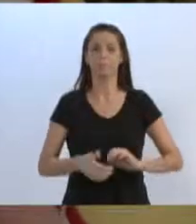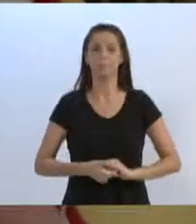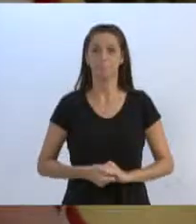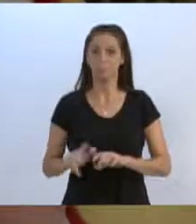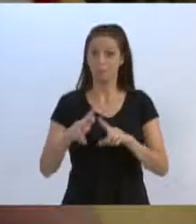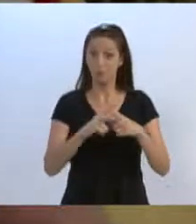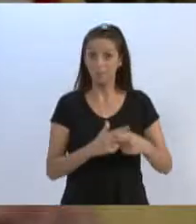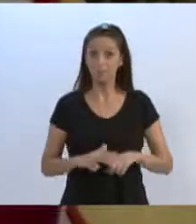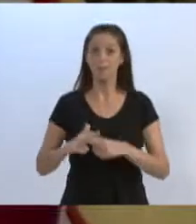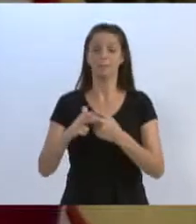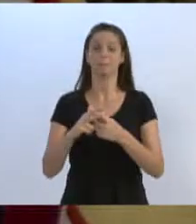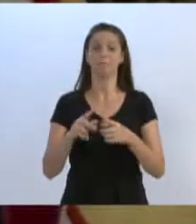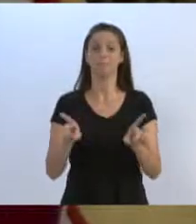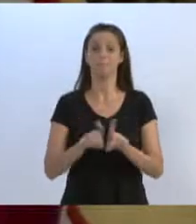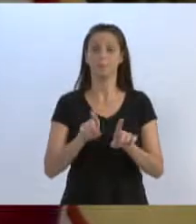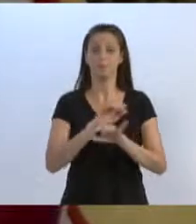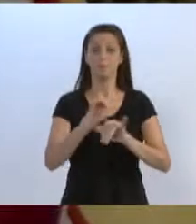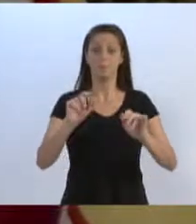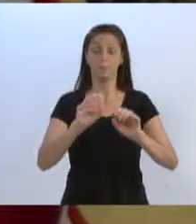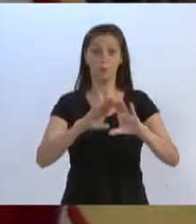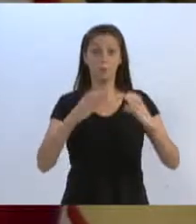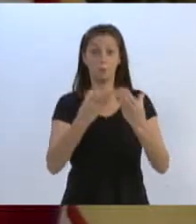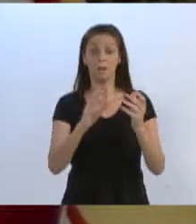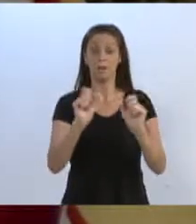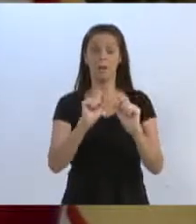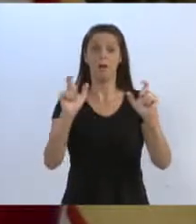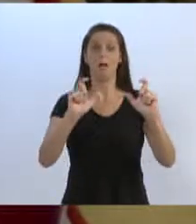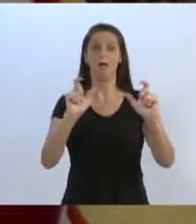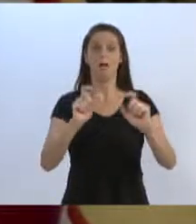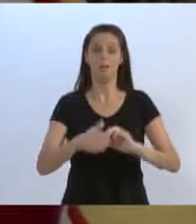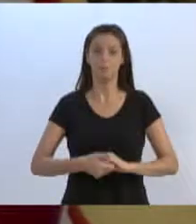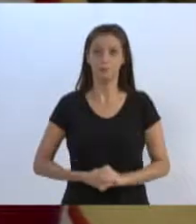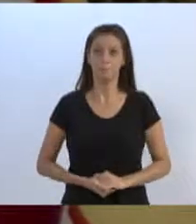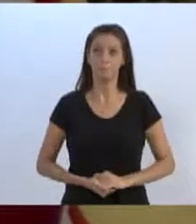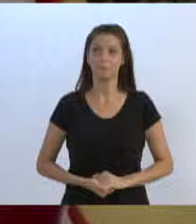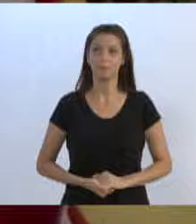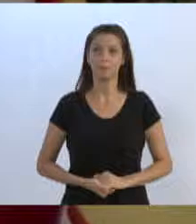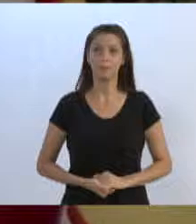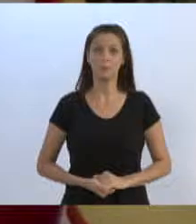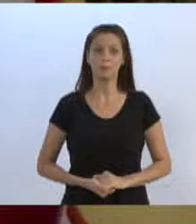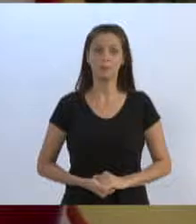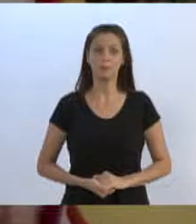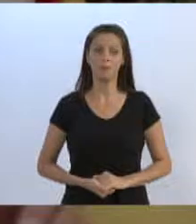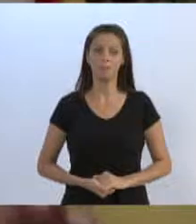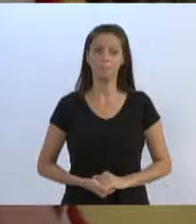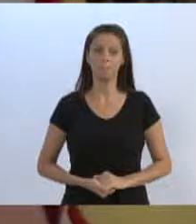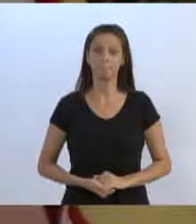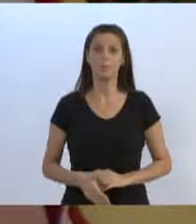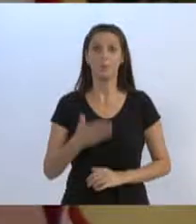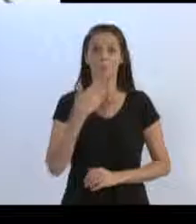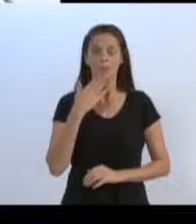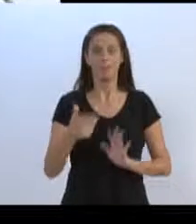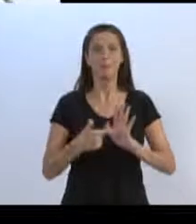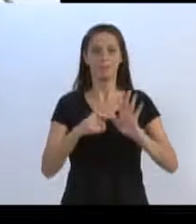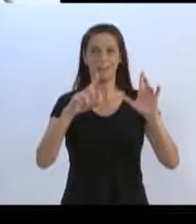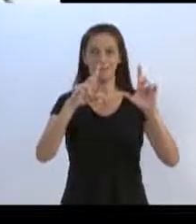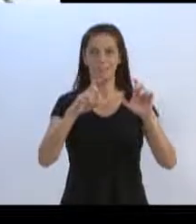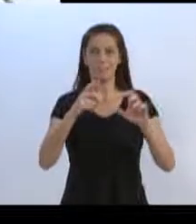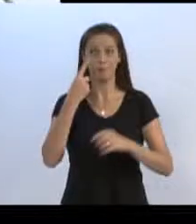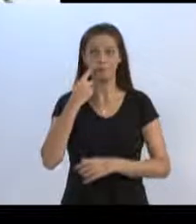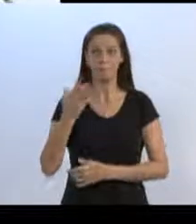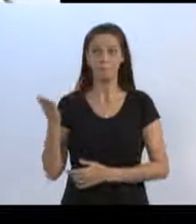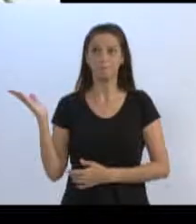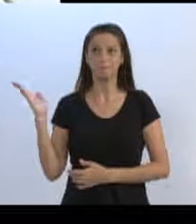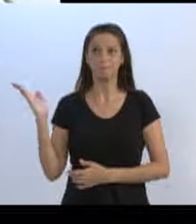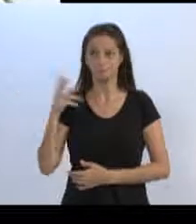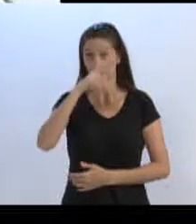E também quero fazer um alerta à comunidade. Cristiano, se puder soltar as imagens, eu quero fazer um alerta para a comunidade, que a prefeitura está